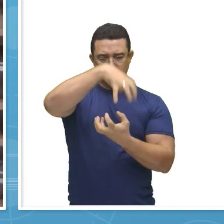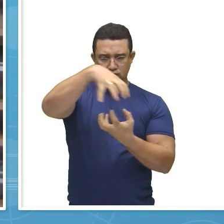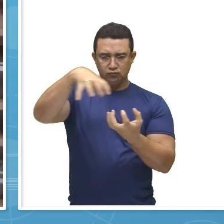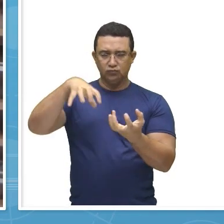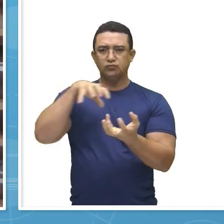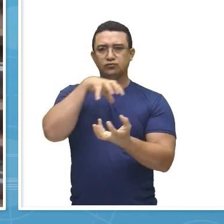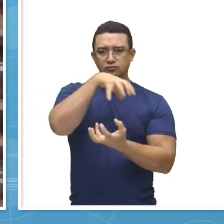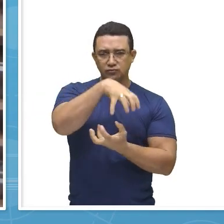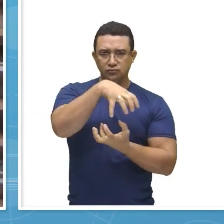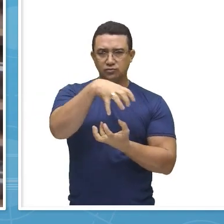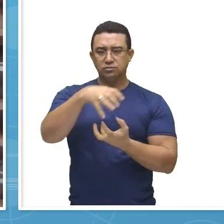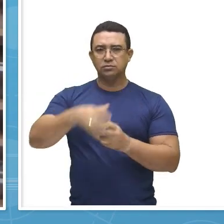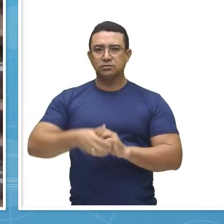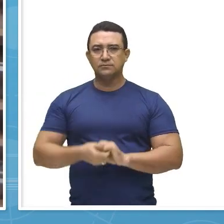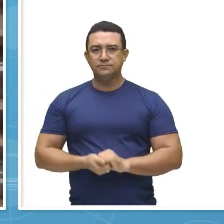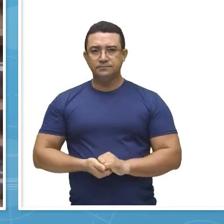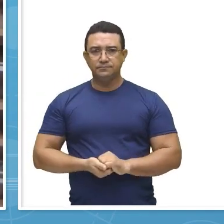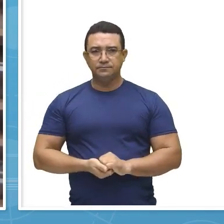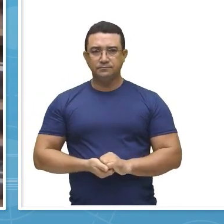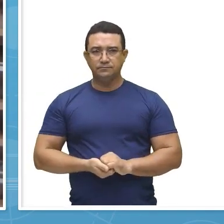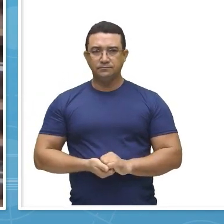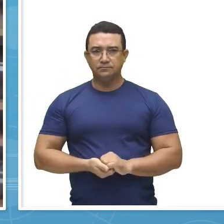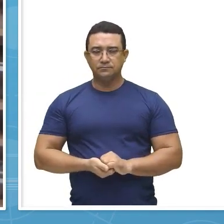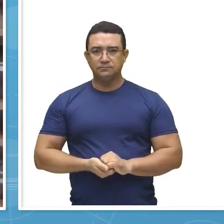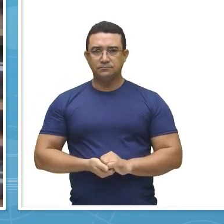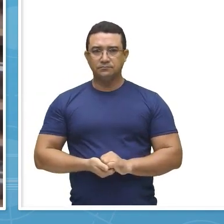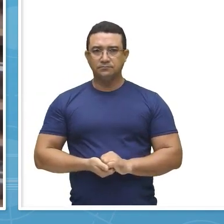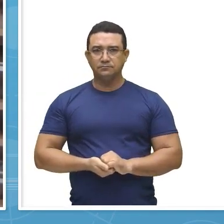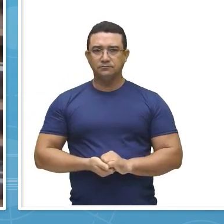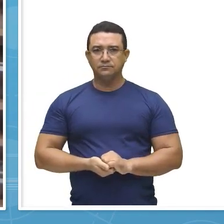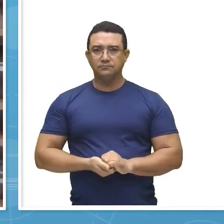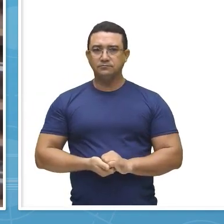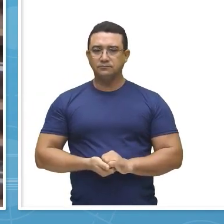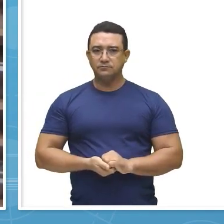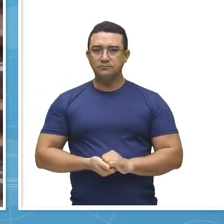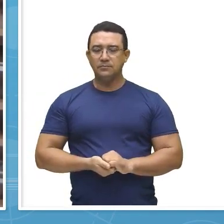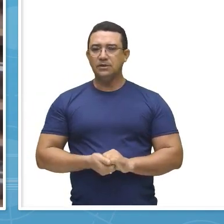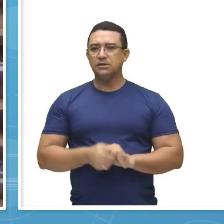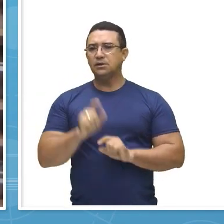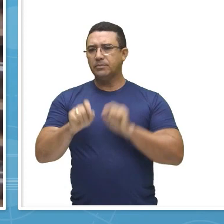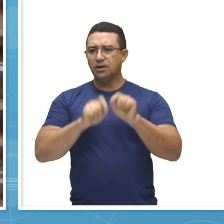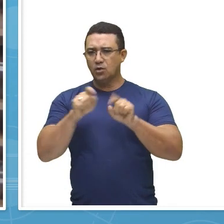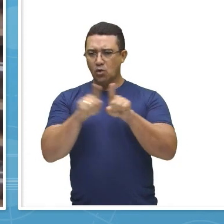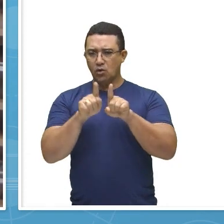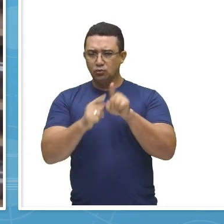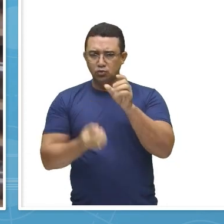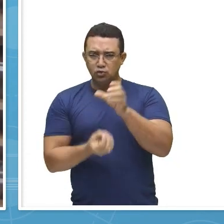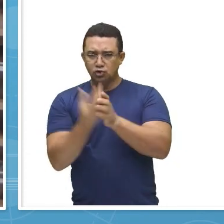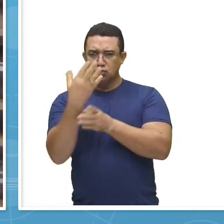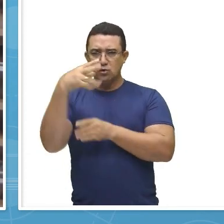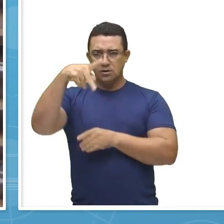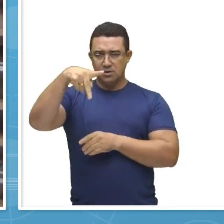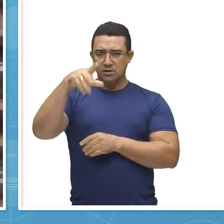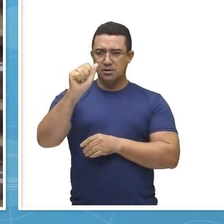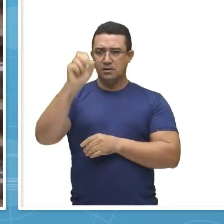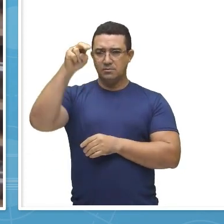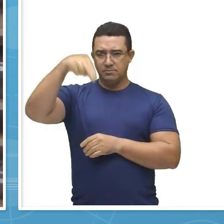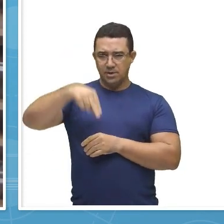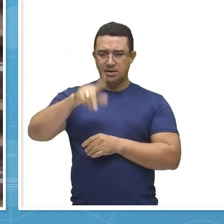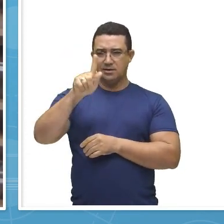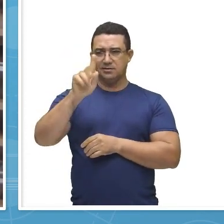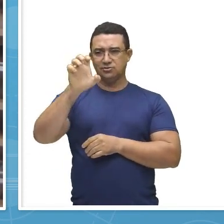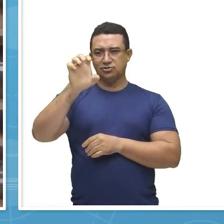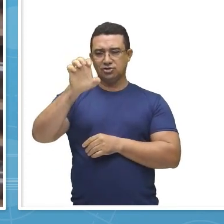deriva continental, né, do surgimento da Pangeia, da Laurásia,